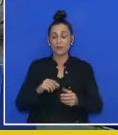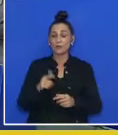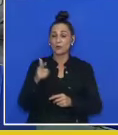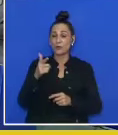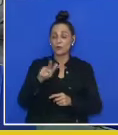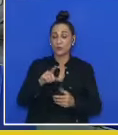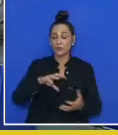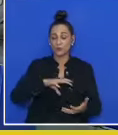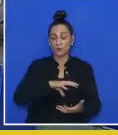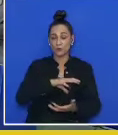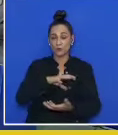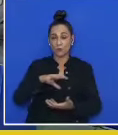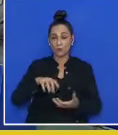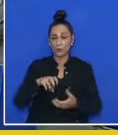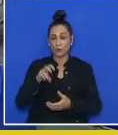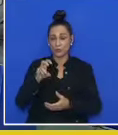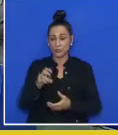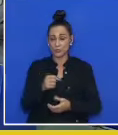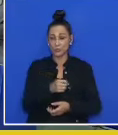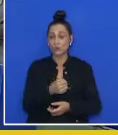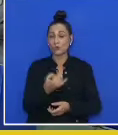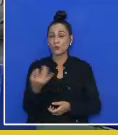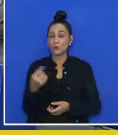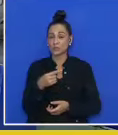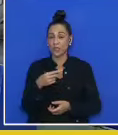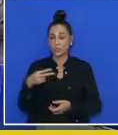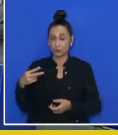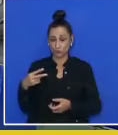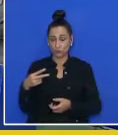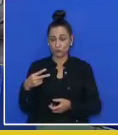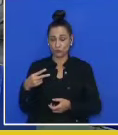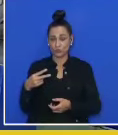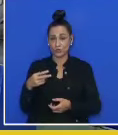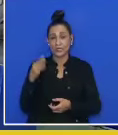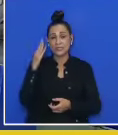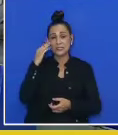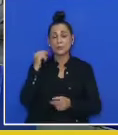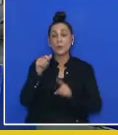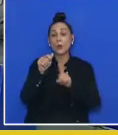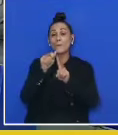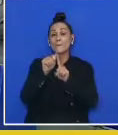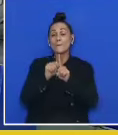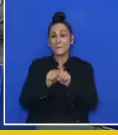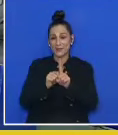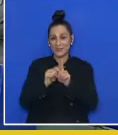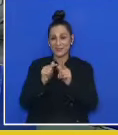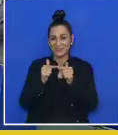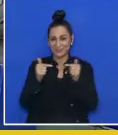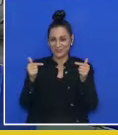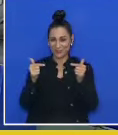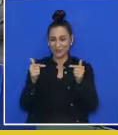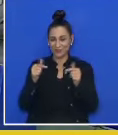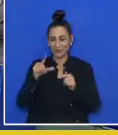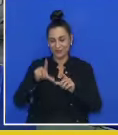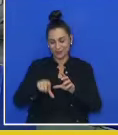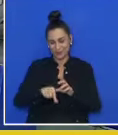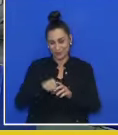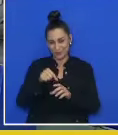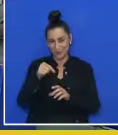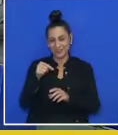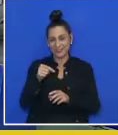globo, que contém as 12 bolas para sabermos o mês da sorte do nosso